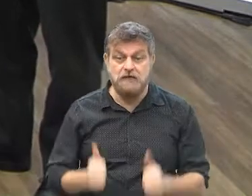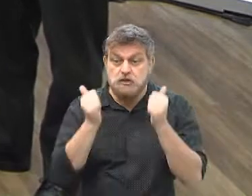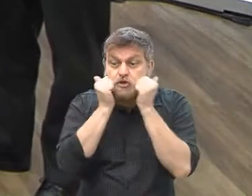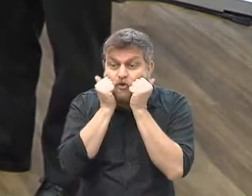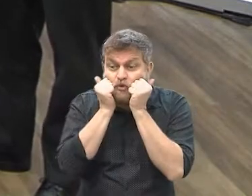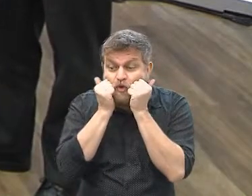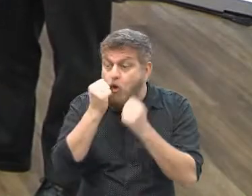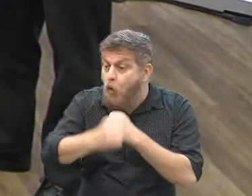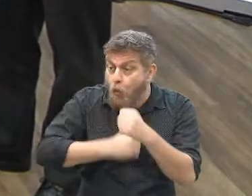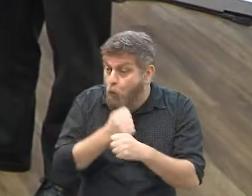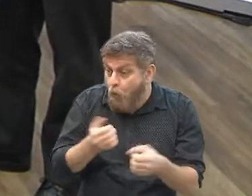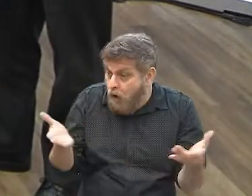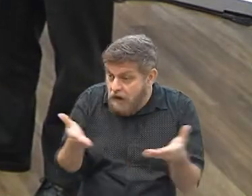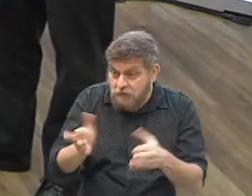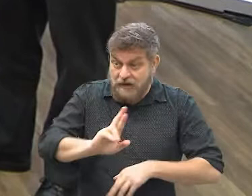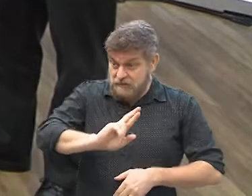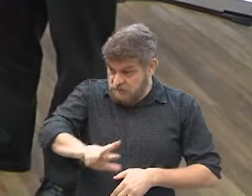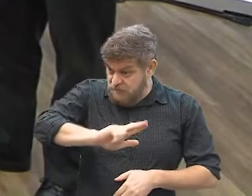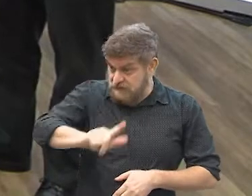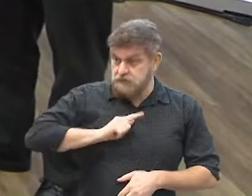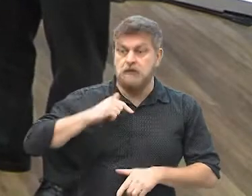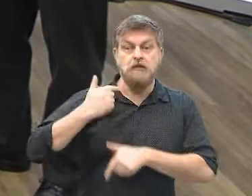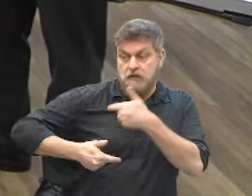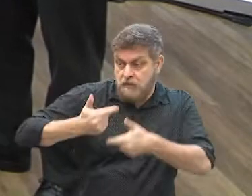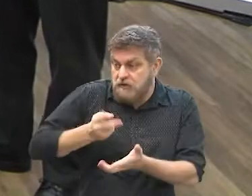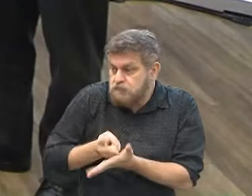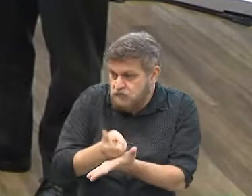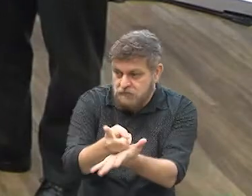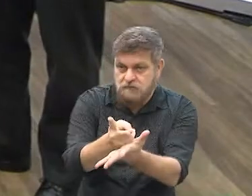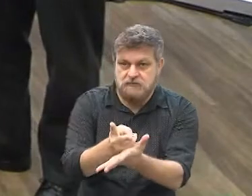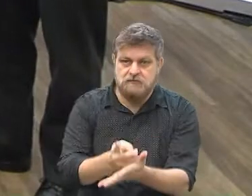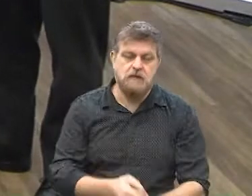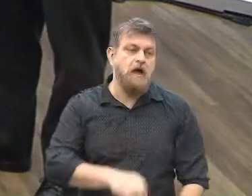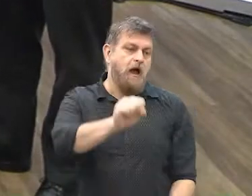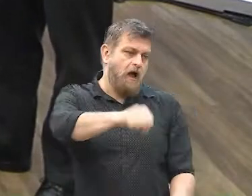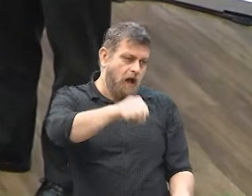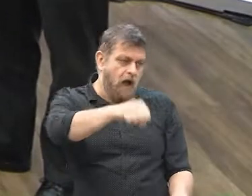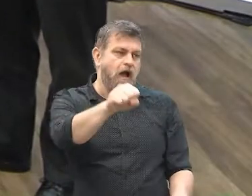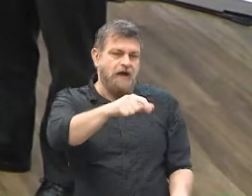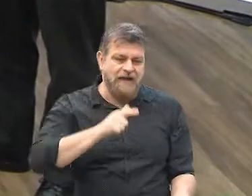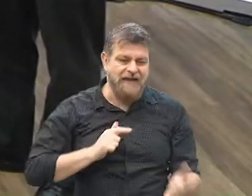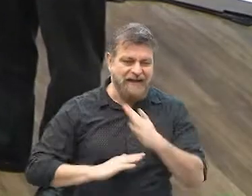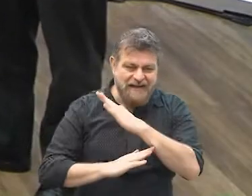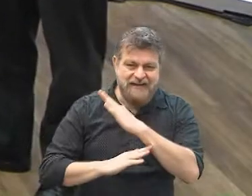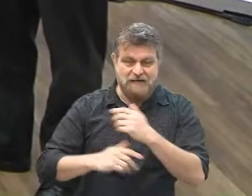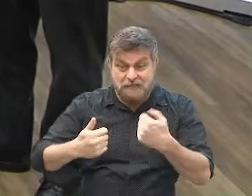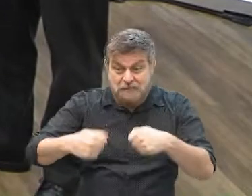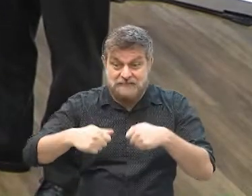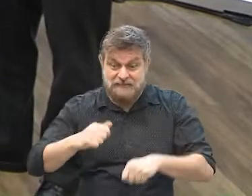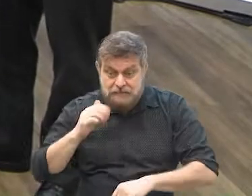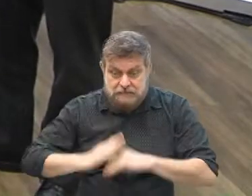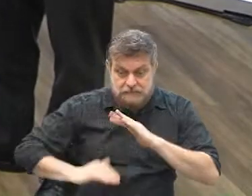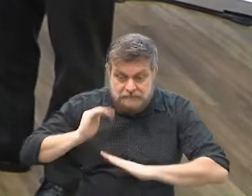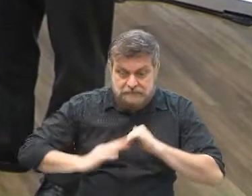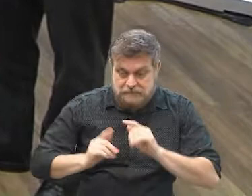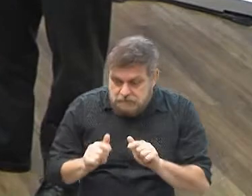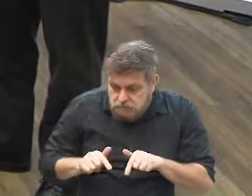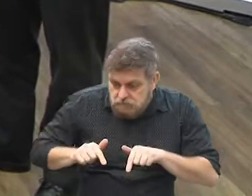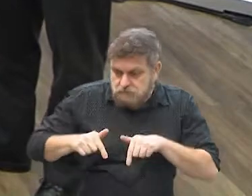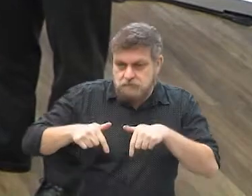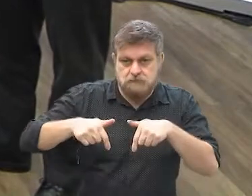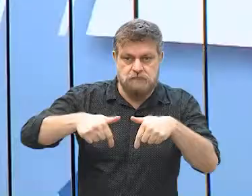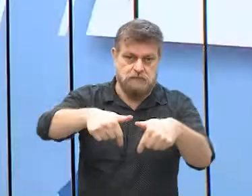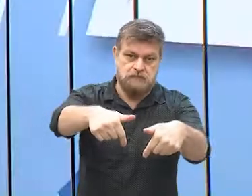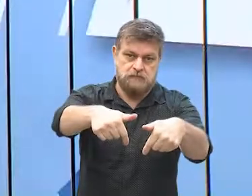esse ano atípico, vocês estão trabalhando. Claro, eu acho que é o mínimo que a Câmara podia fazer, no sentido de continuar a